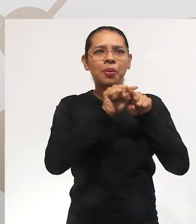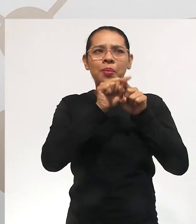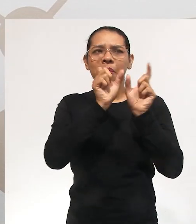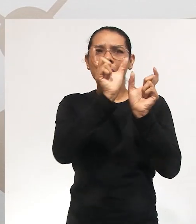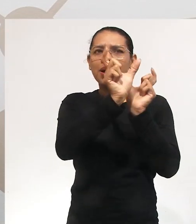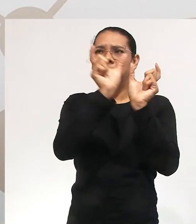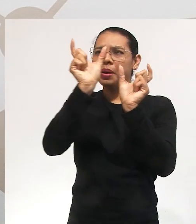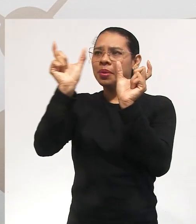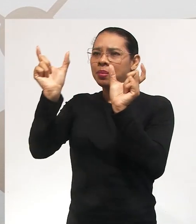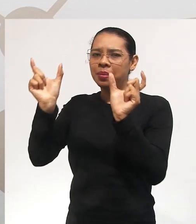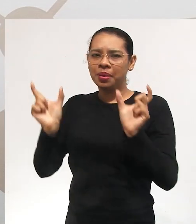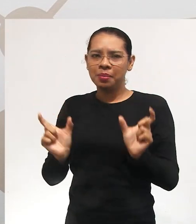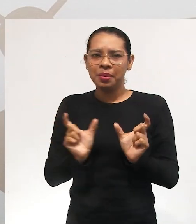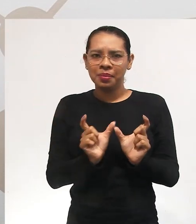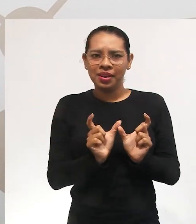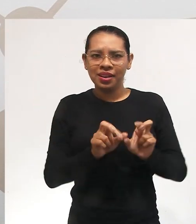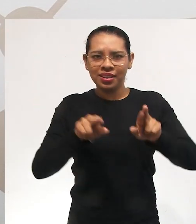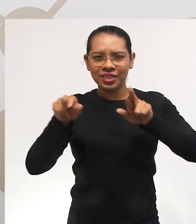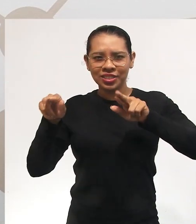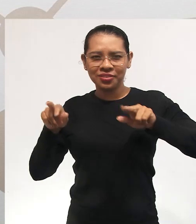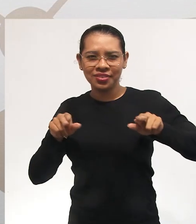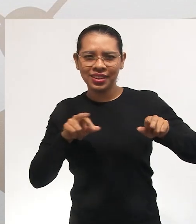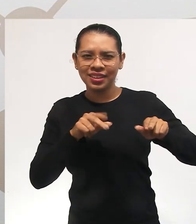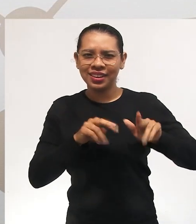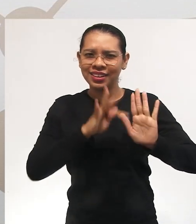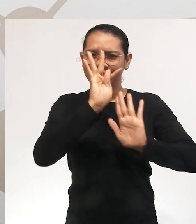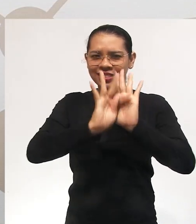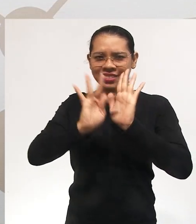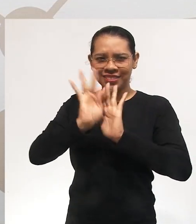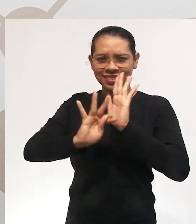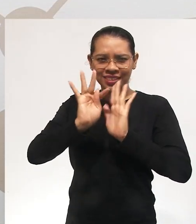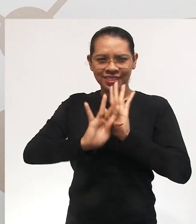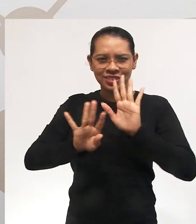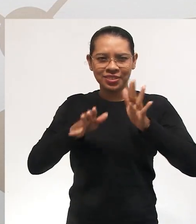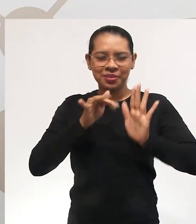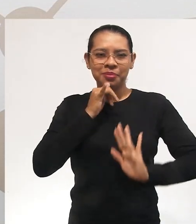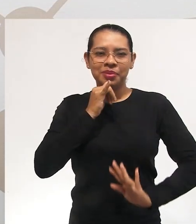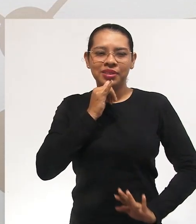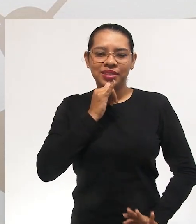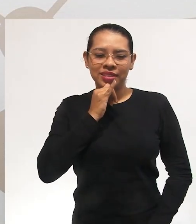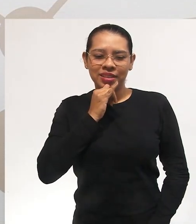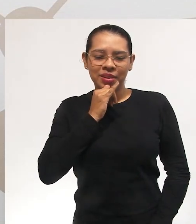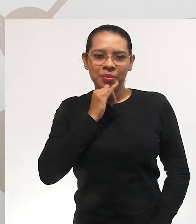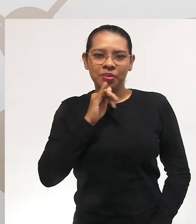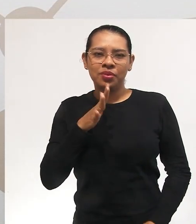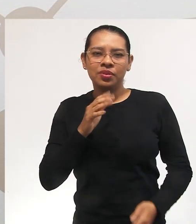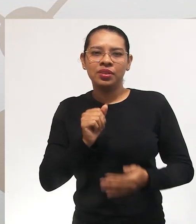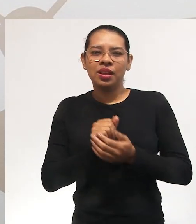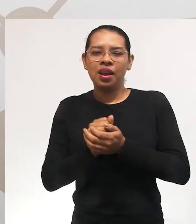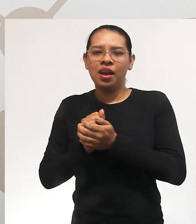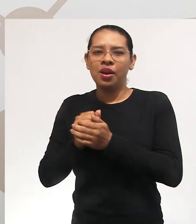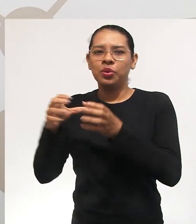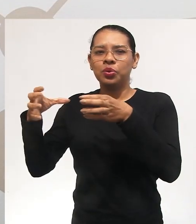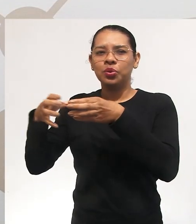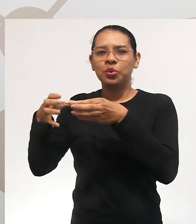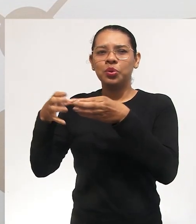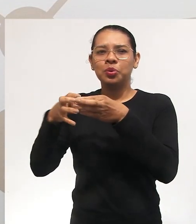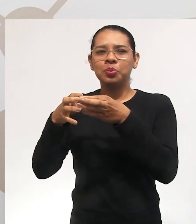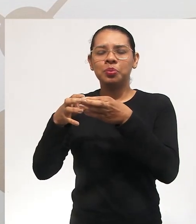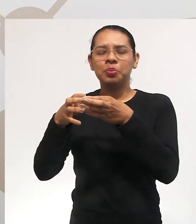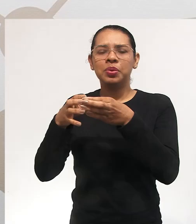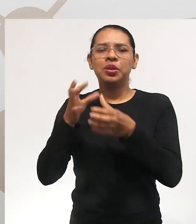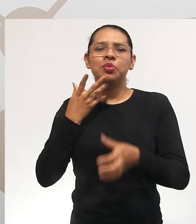está envolvido, né? O que tem por trás disso? Aquele santo e abençoado do Calvin. O Calvin. Dá